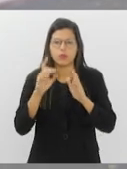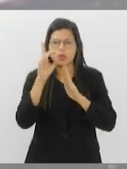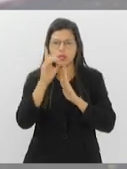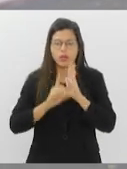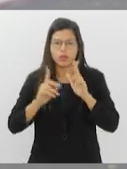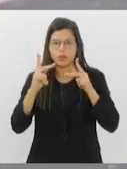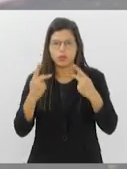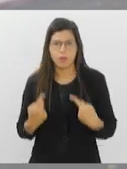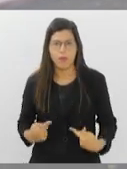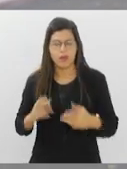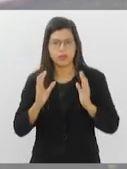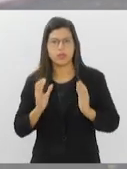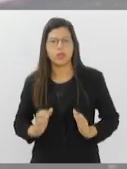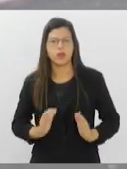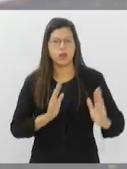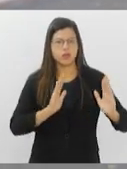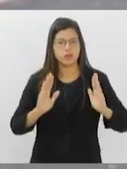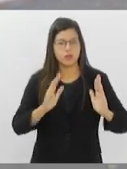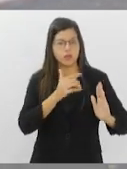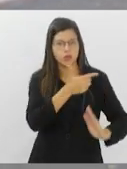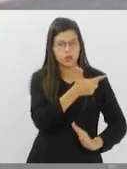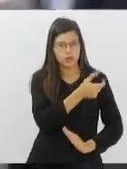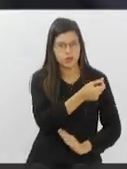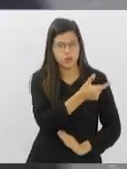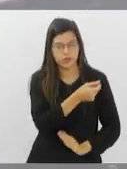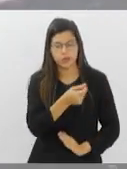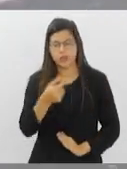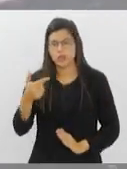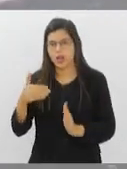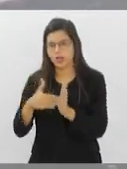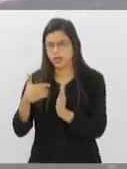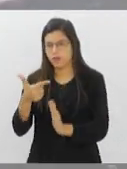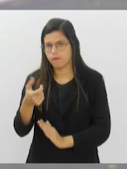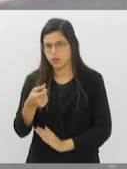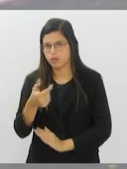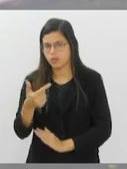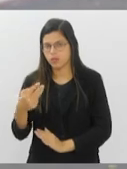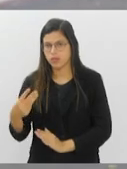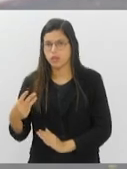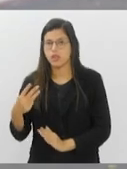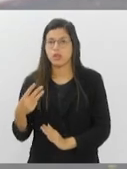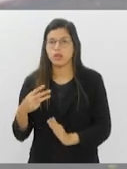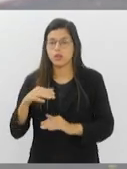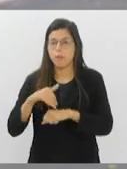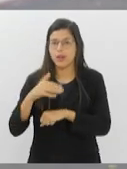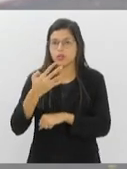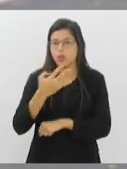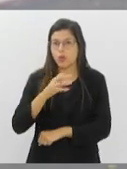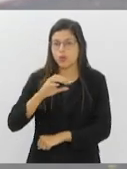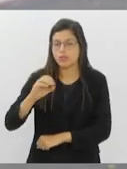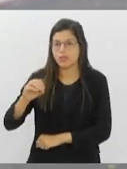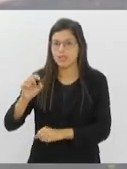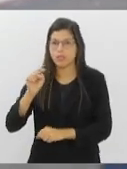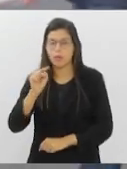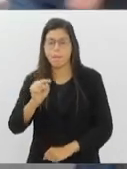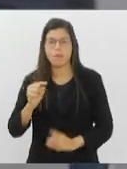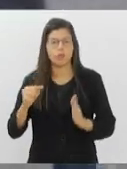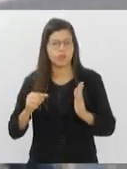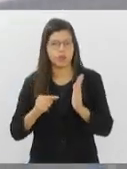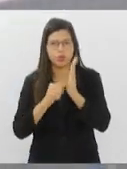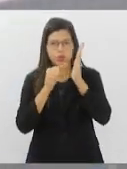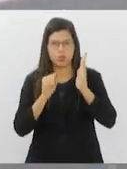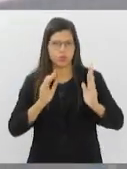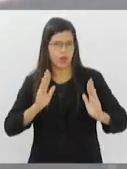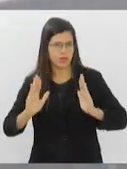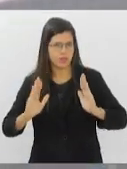Cidadania entre 2020 e 2023, e o número é realmente assustador. Foram mais de 400 mil denúncias entre